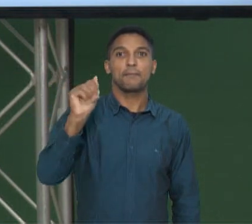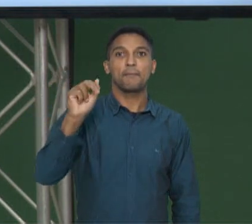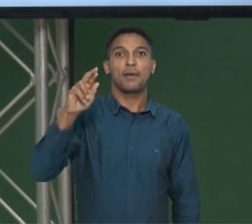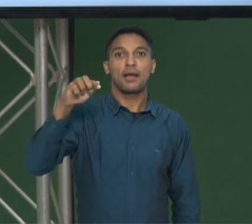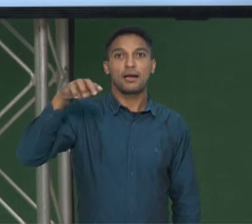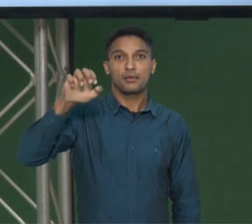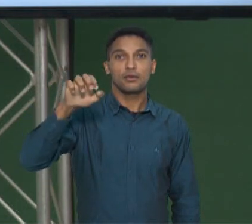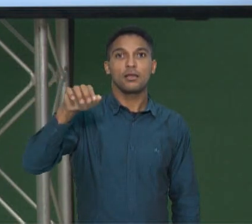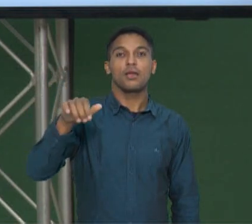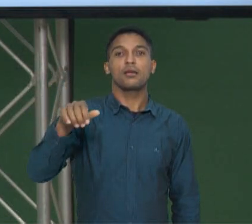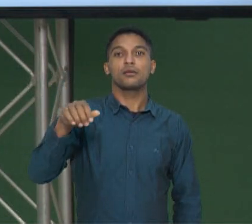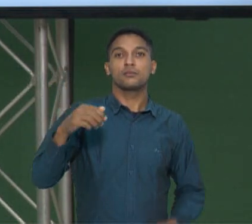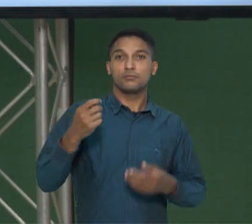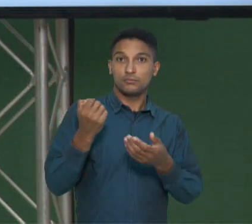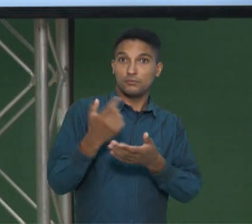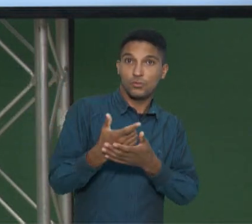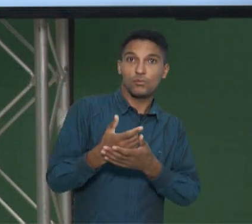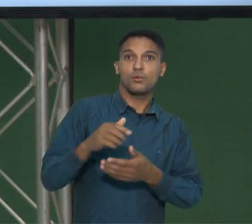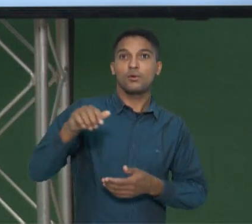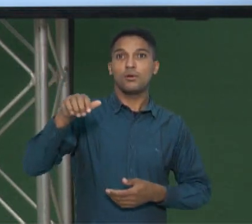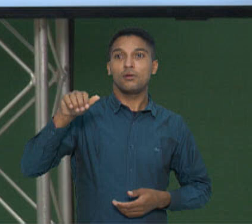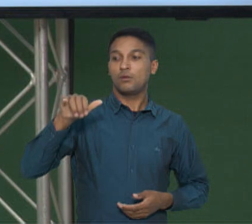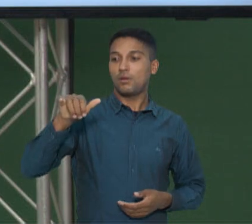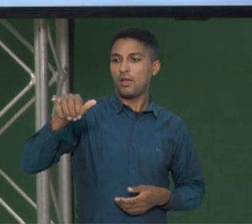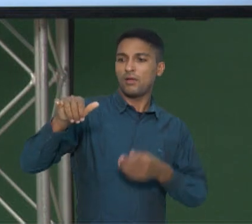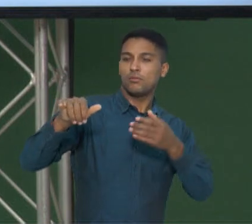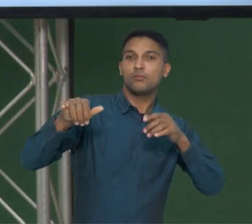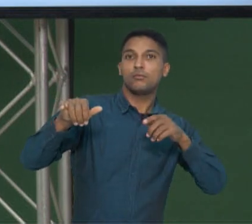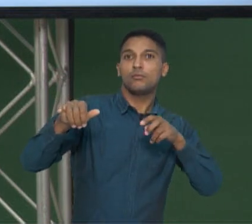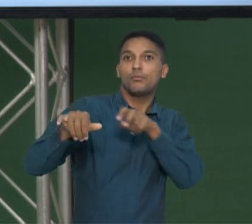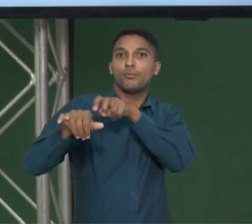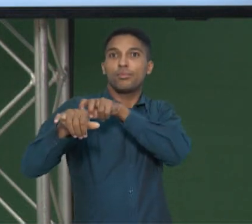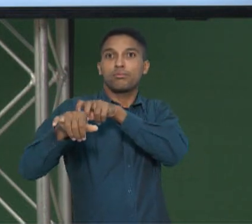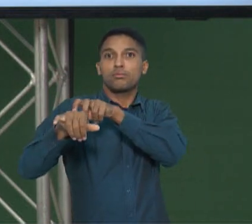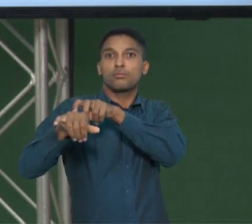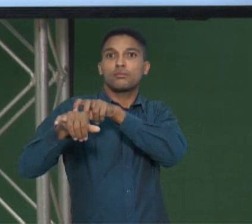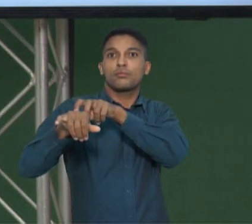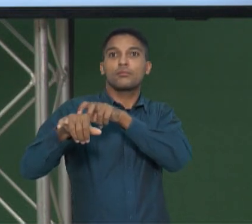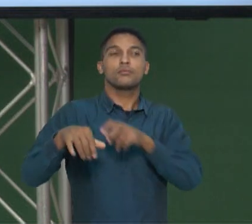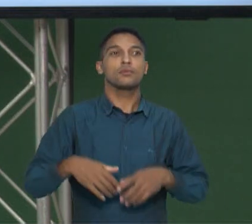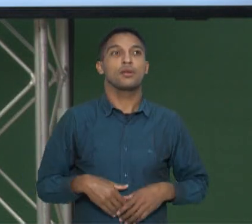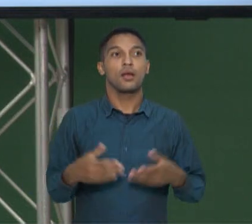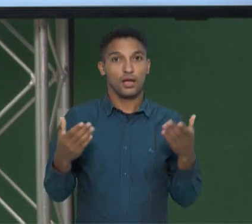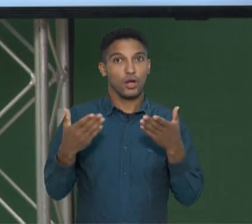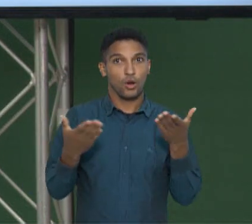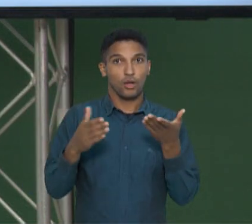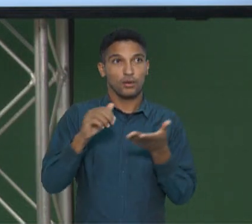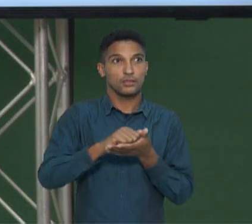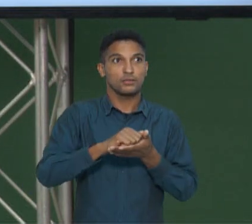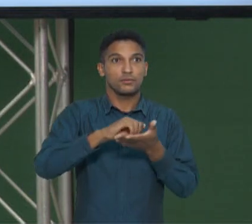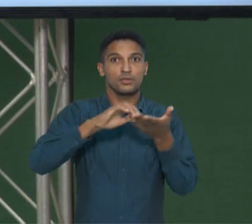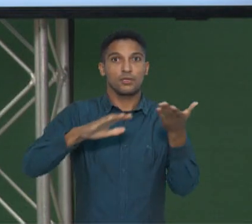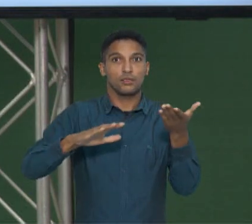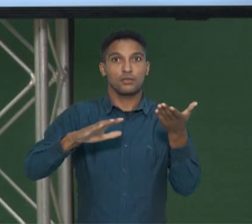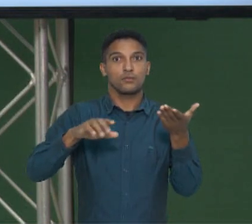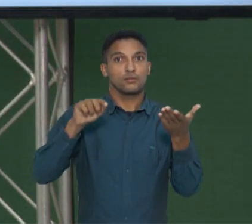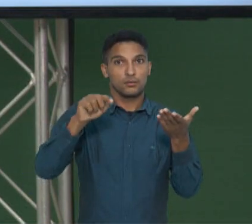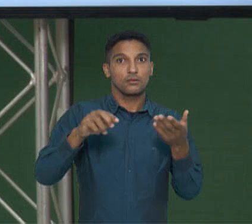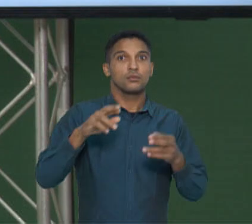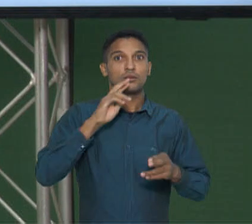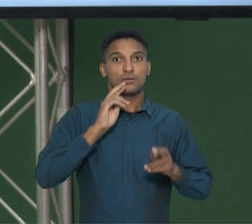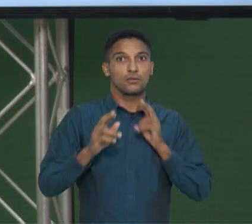ler e responder como vas a solicitar. A partir desta situação